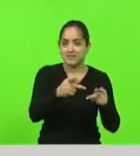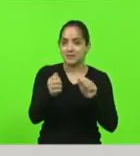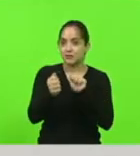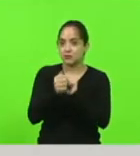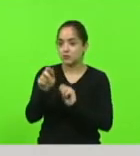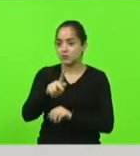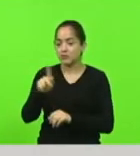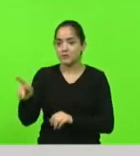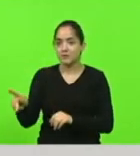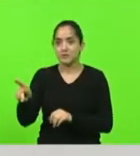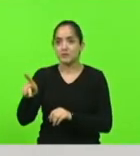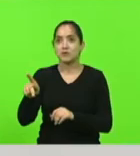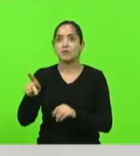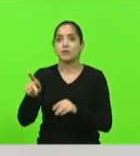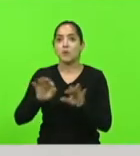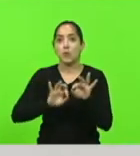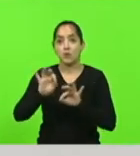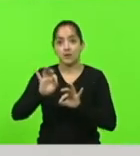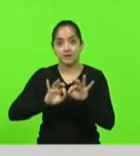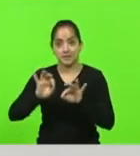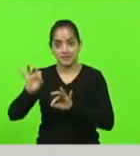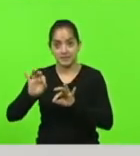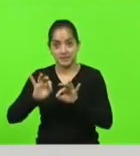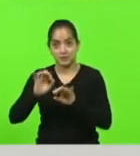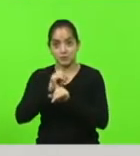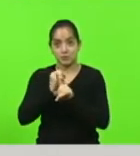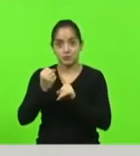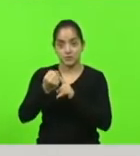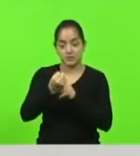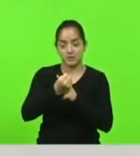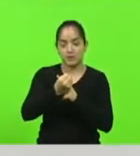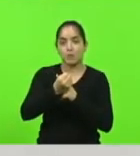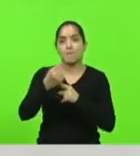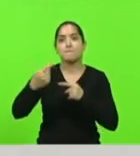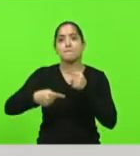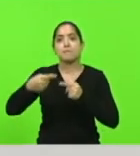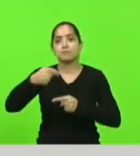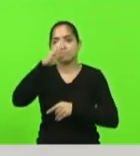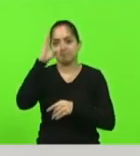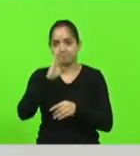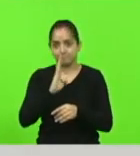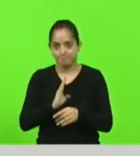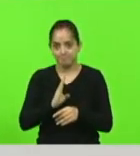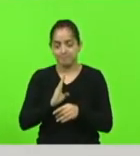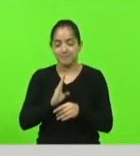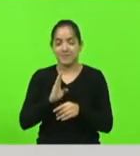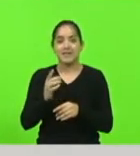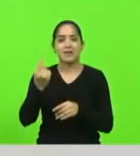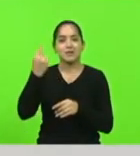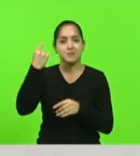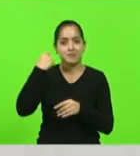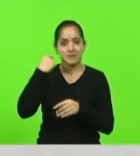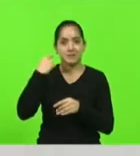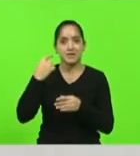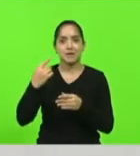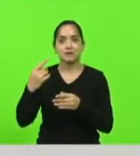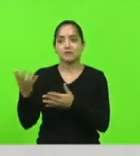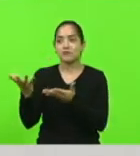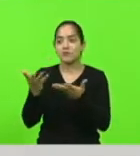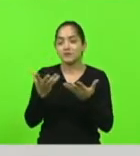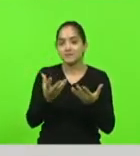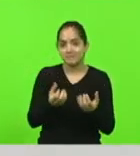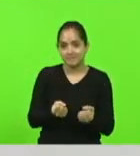SPB, Organização Social e Política Brasileira. Naquela ocasião, fomos recepcionados pelo